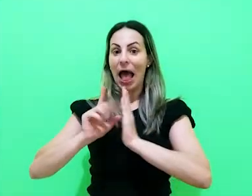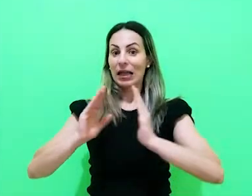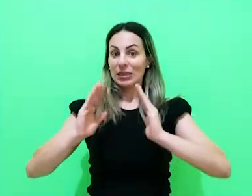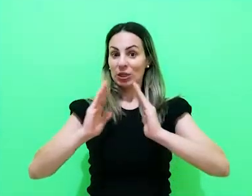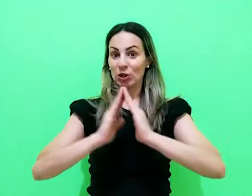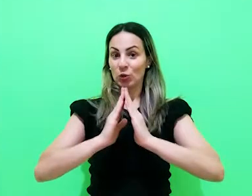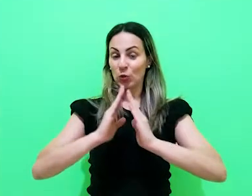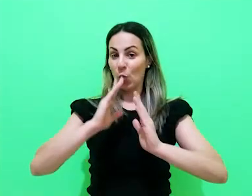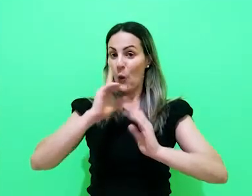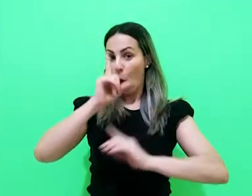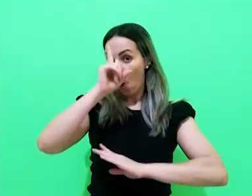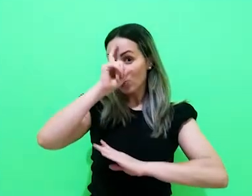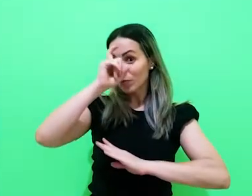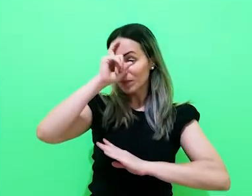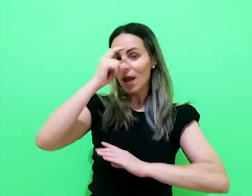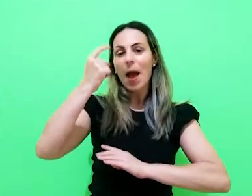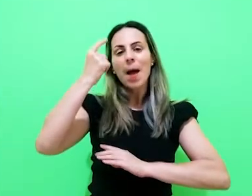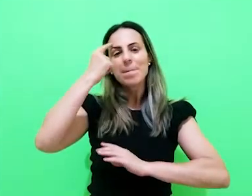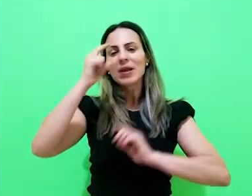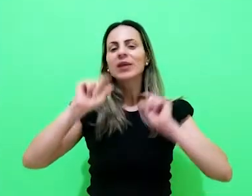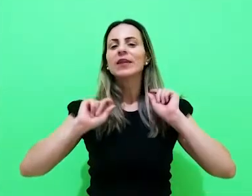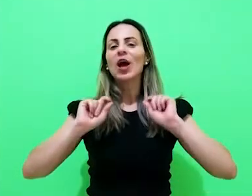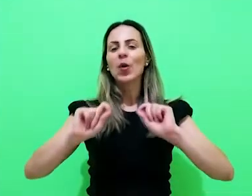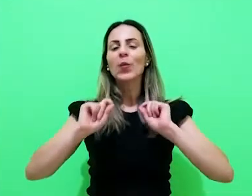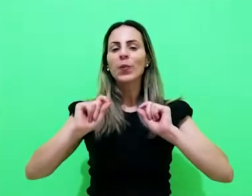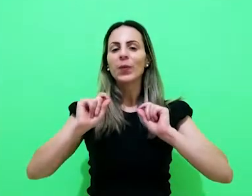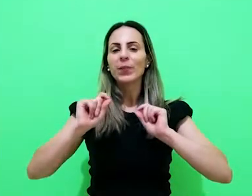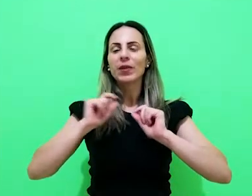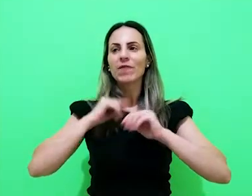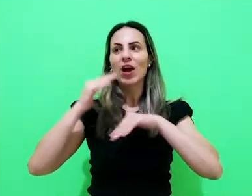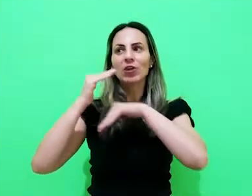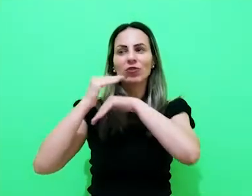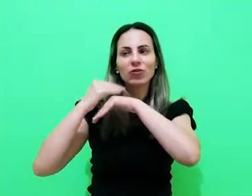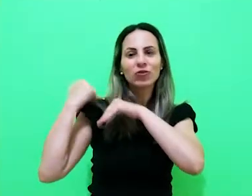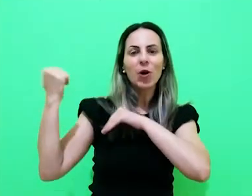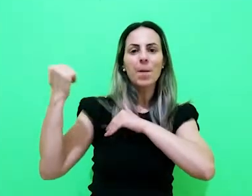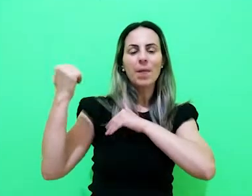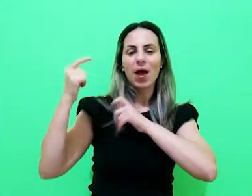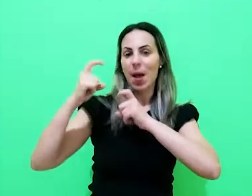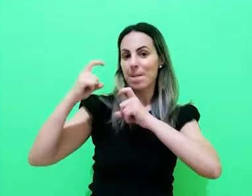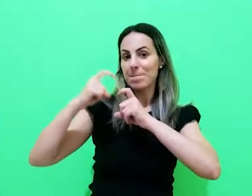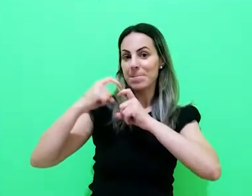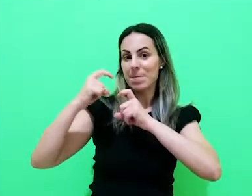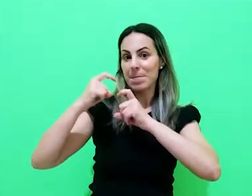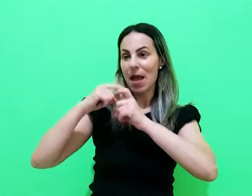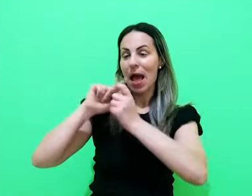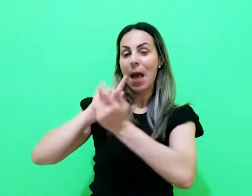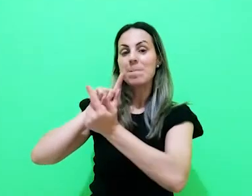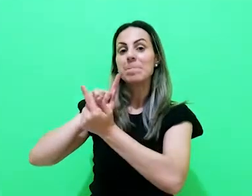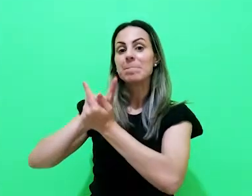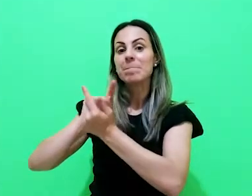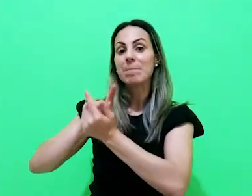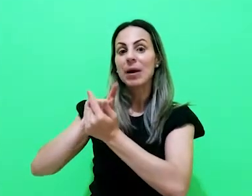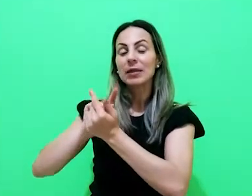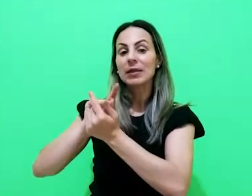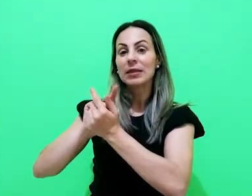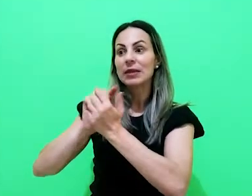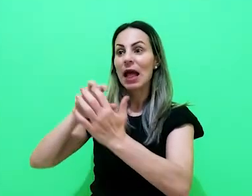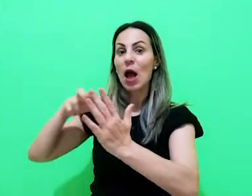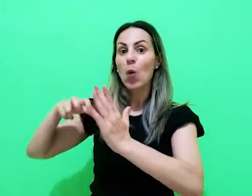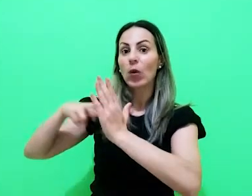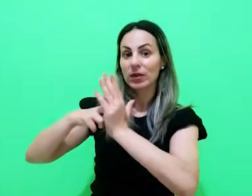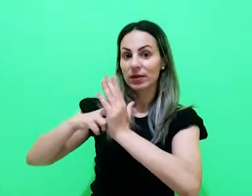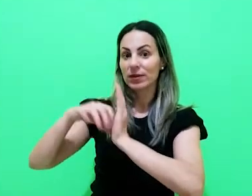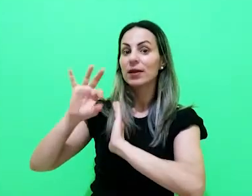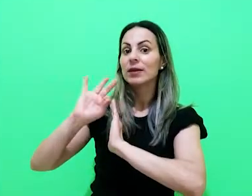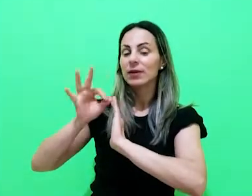pré-hospitalar. Então, nós vamos imaginar que nós vamos ser chamados como médicos para atender a um acidente,